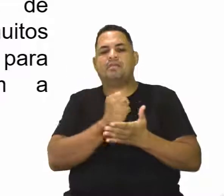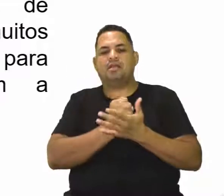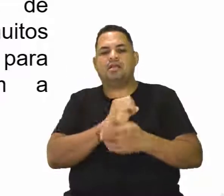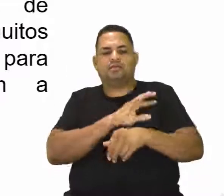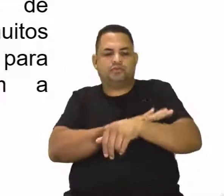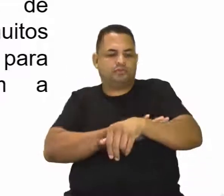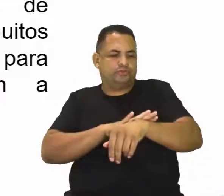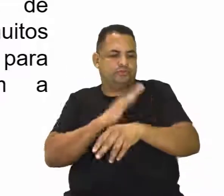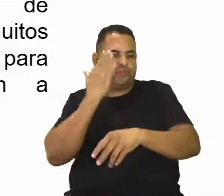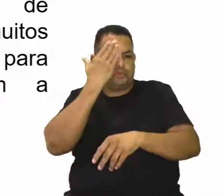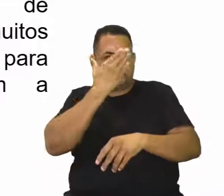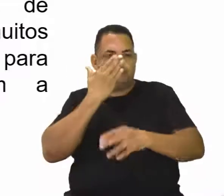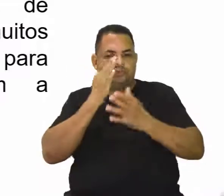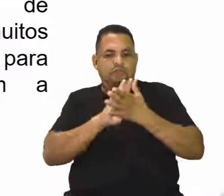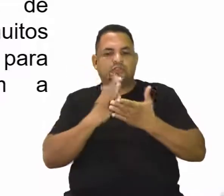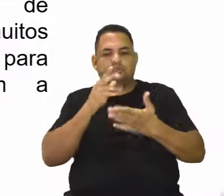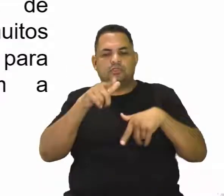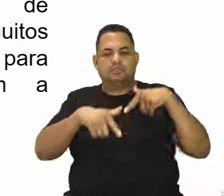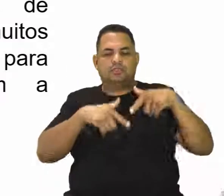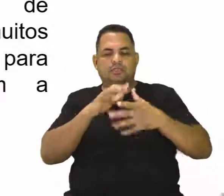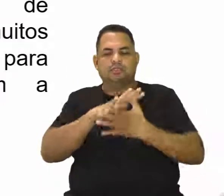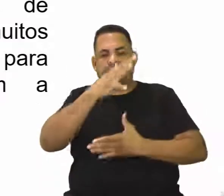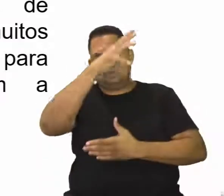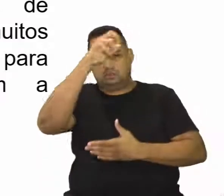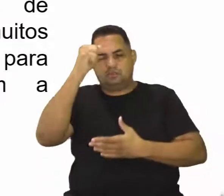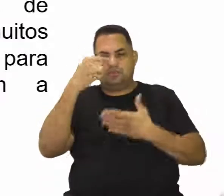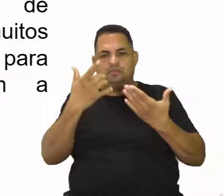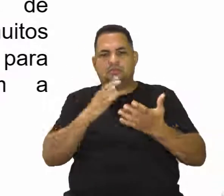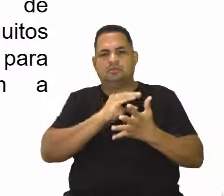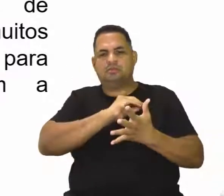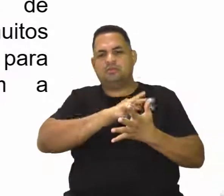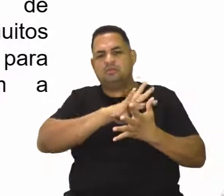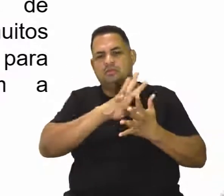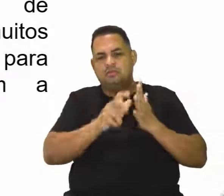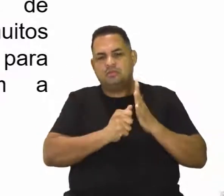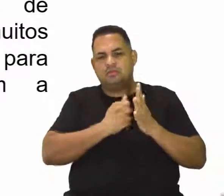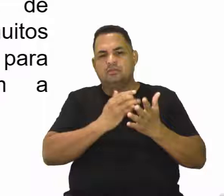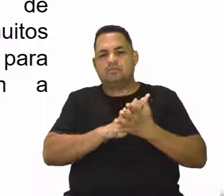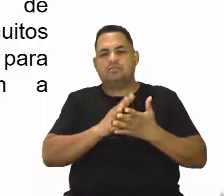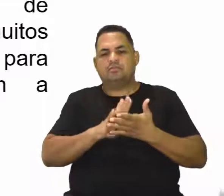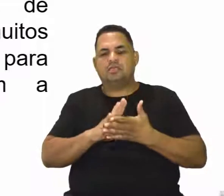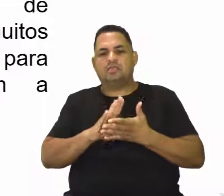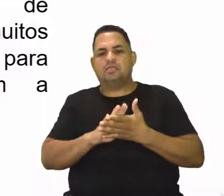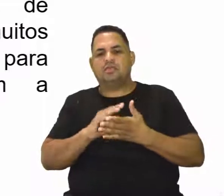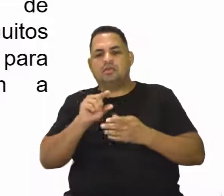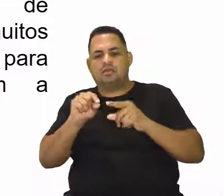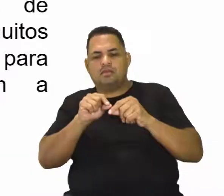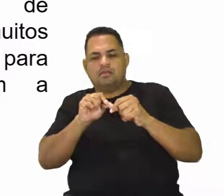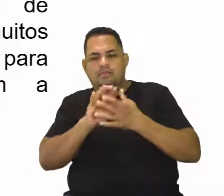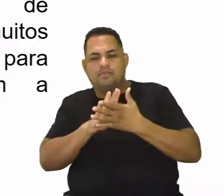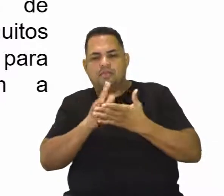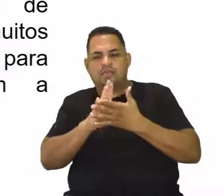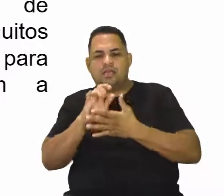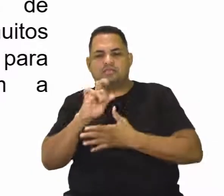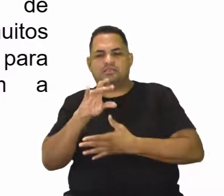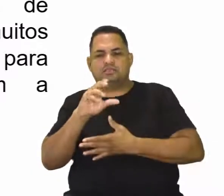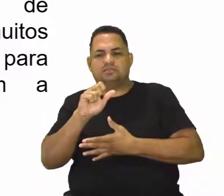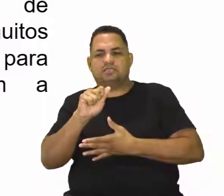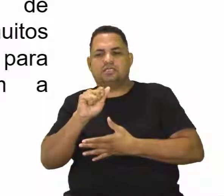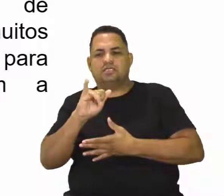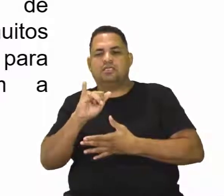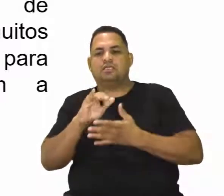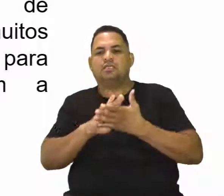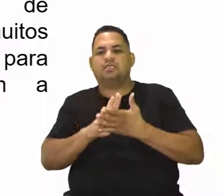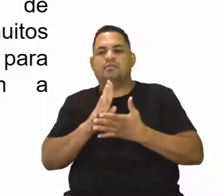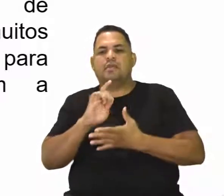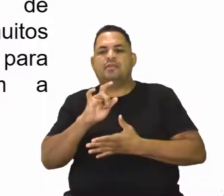estão atuando na Amazônia, né? O cara, de repente, ele pega a essência do babaçu, a essência do açaí